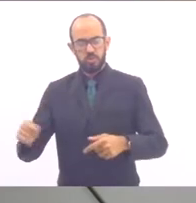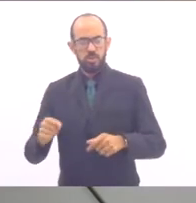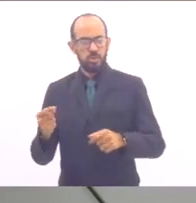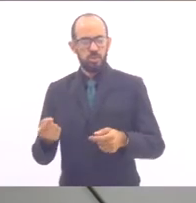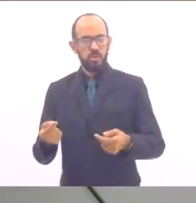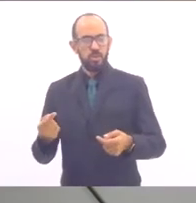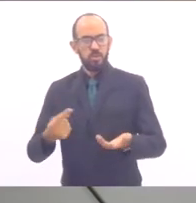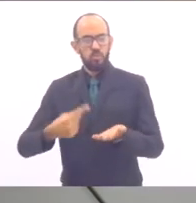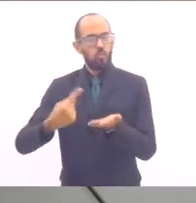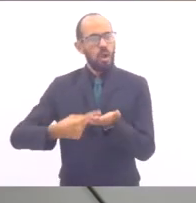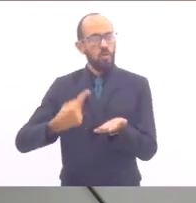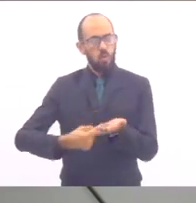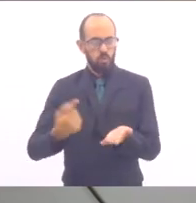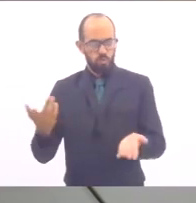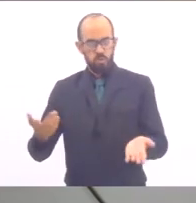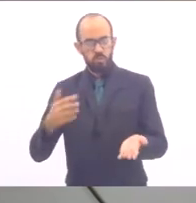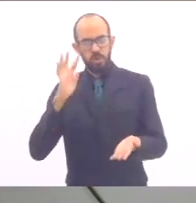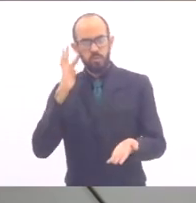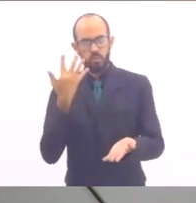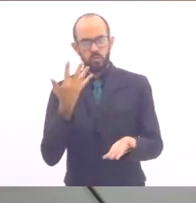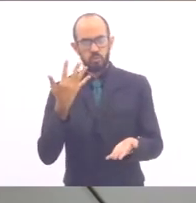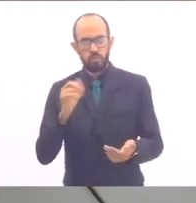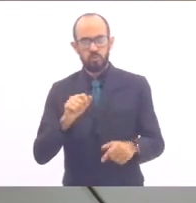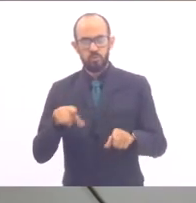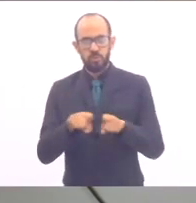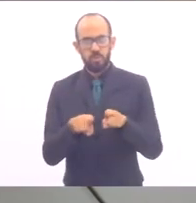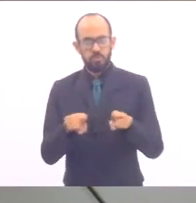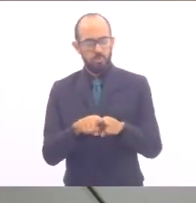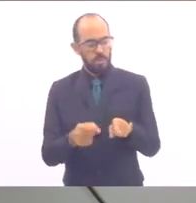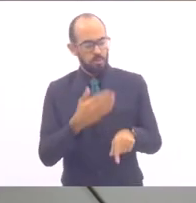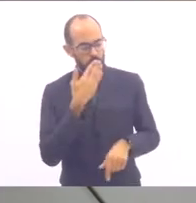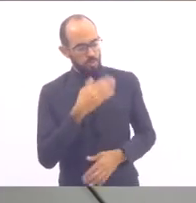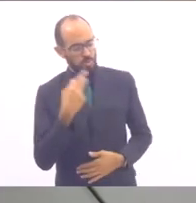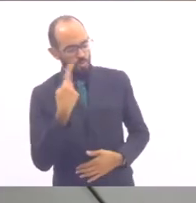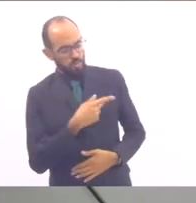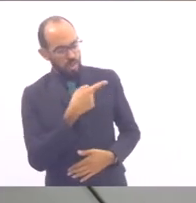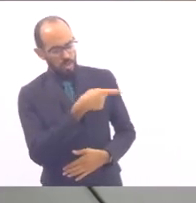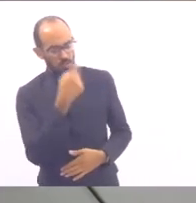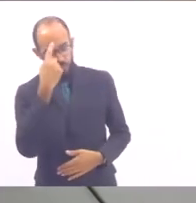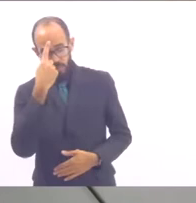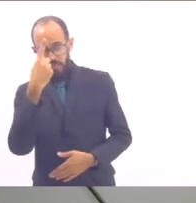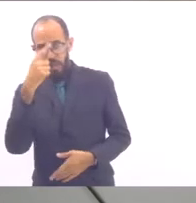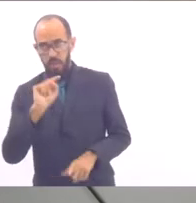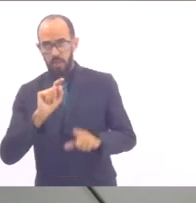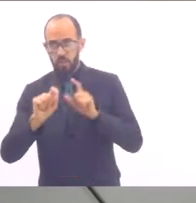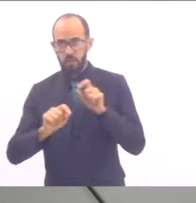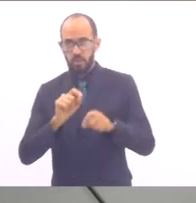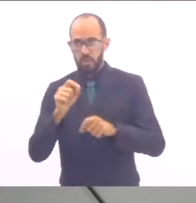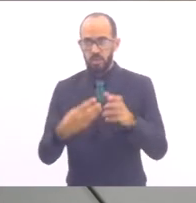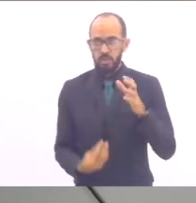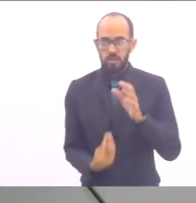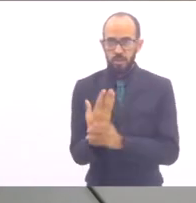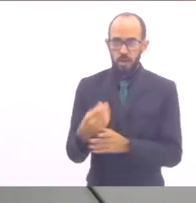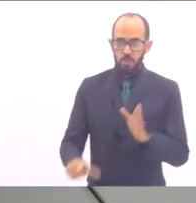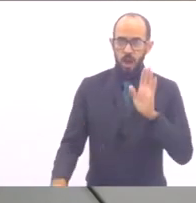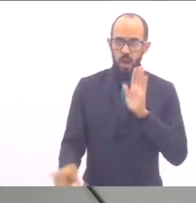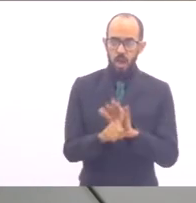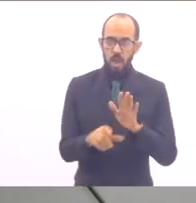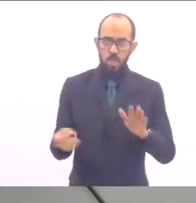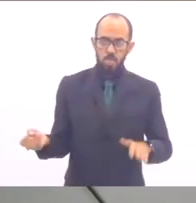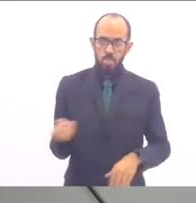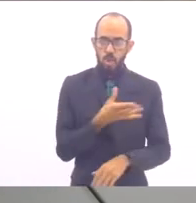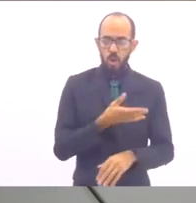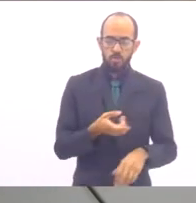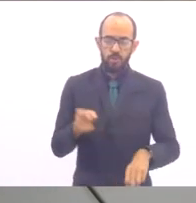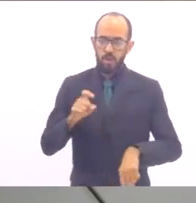para ter essa solução. E a seu pedido, que você trouxe a ideia aqui, ou então que crie uma lei nova,